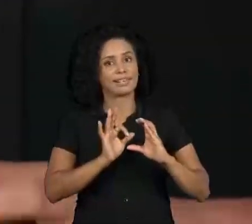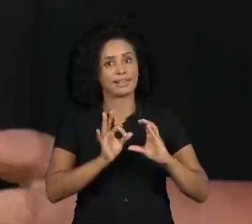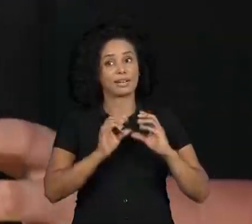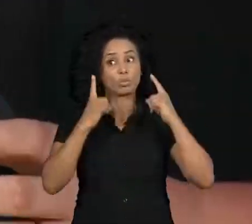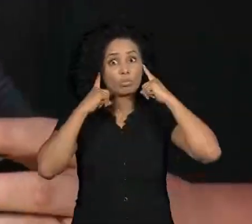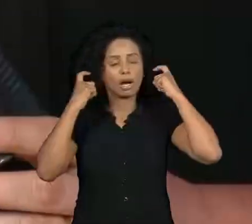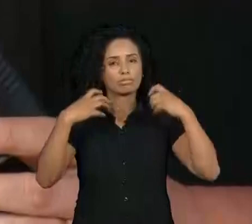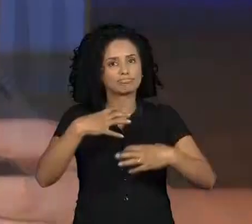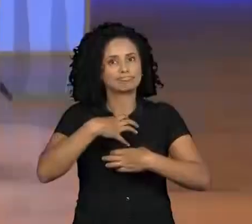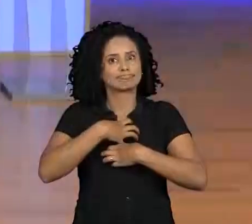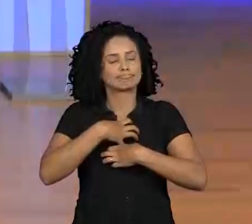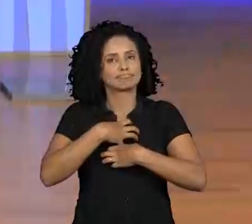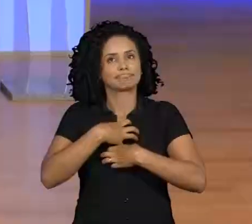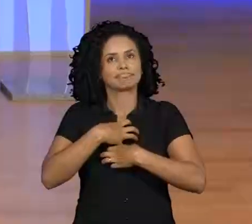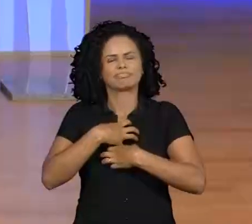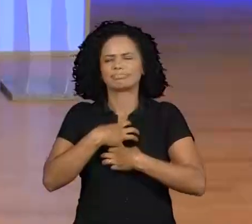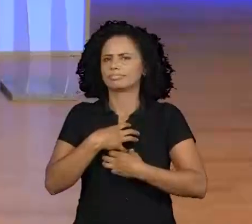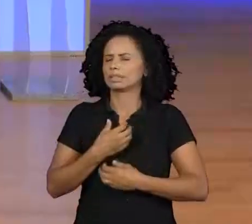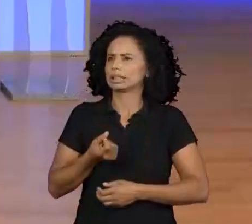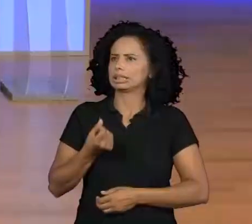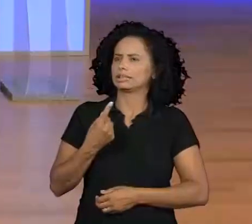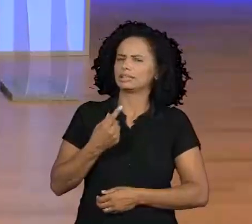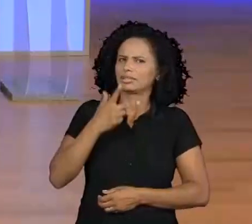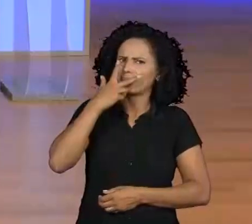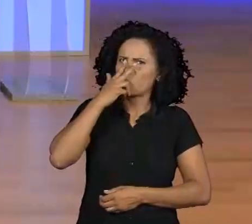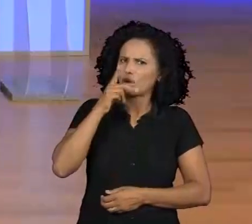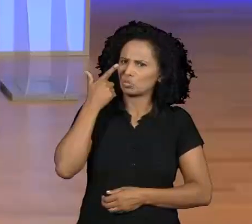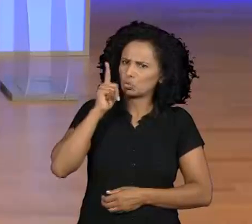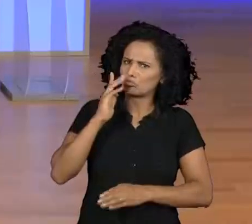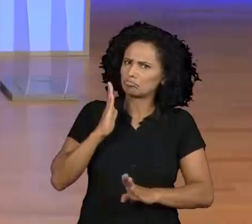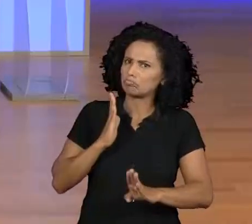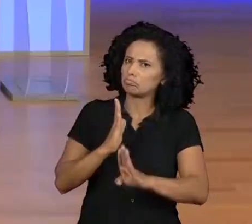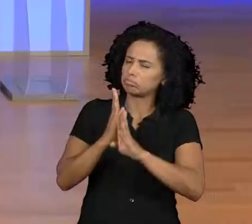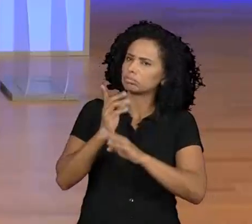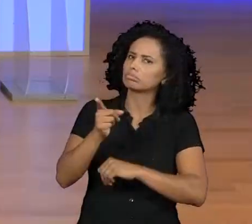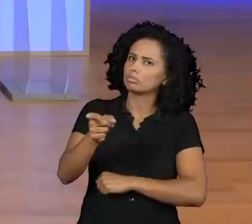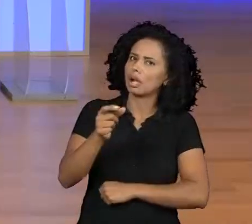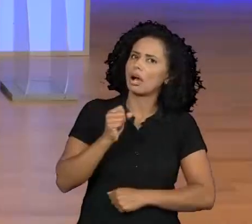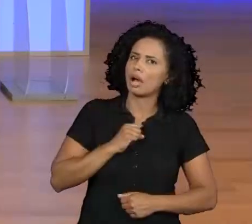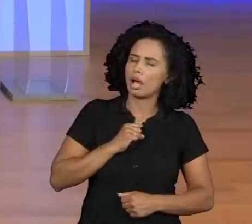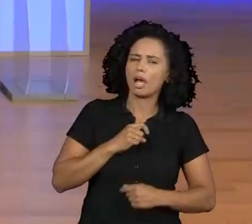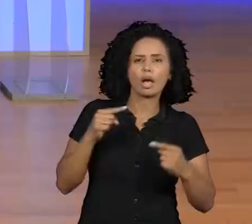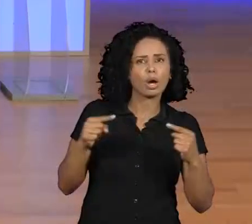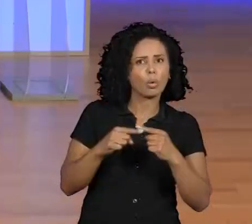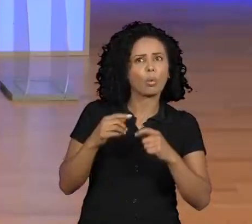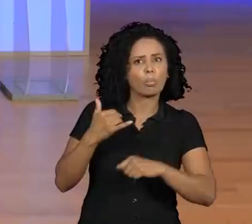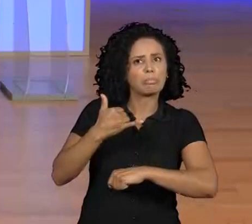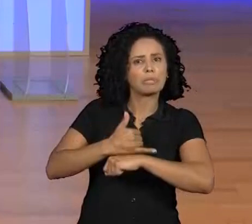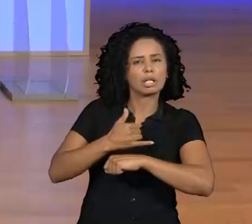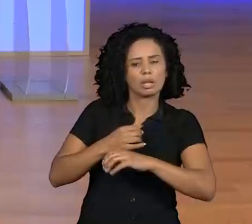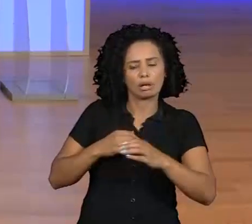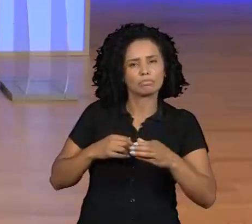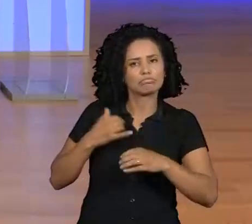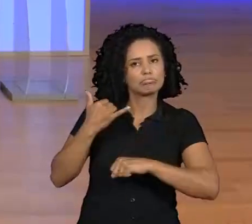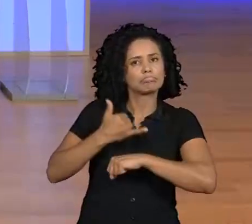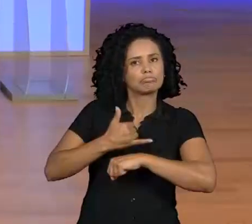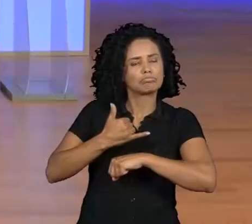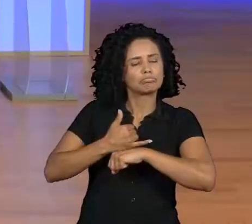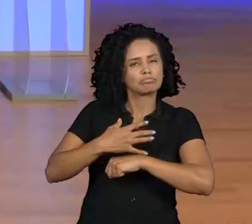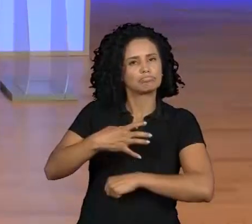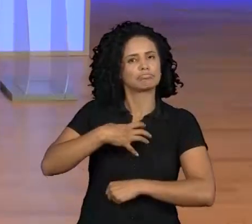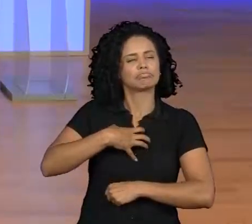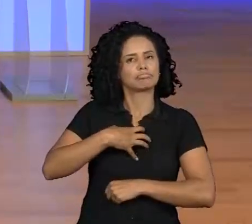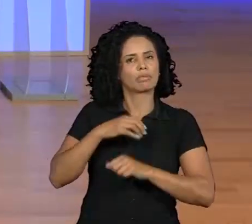A gente consegue, eu consigo entender e eu diria, a partir dessa escuta, que o som do metal ficou